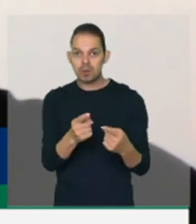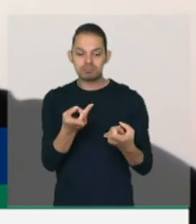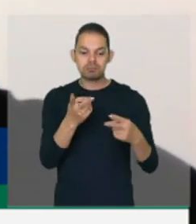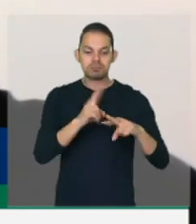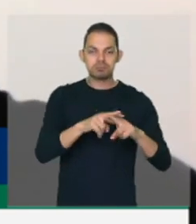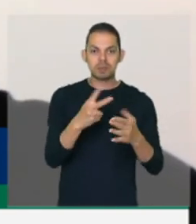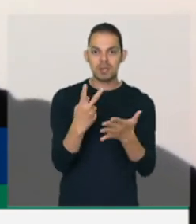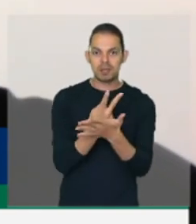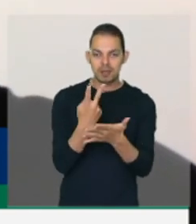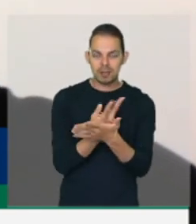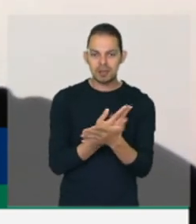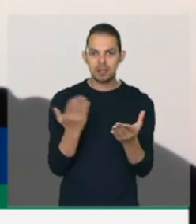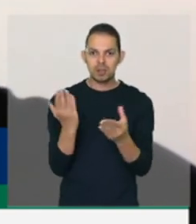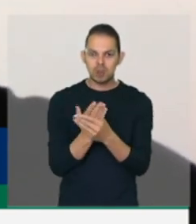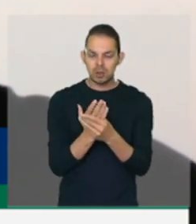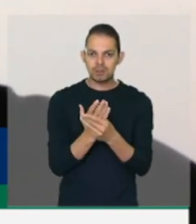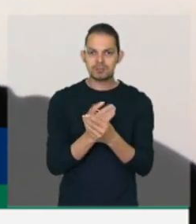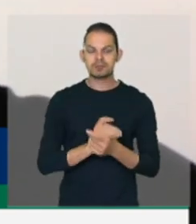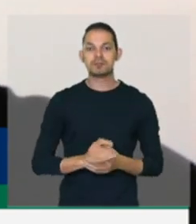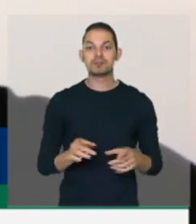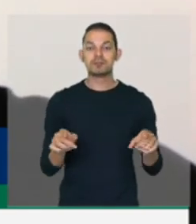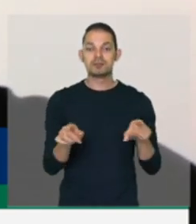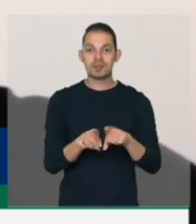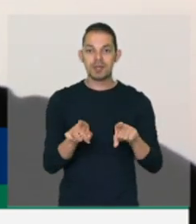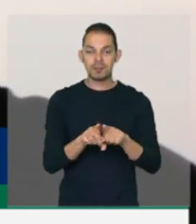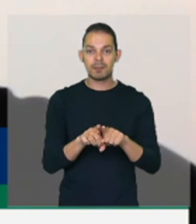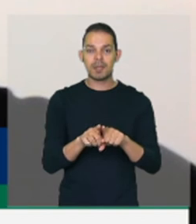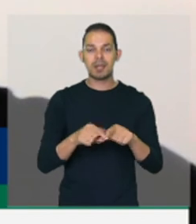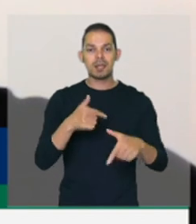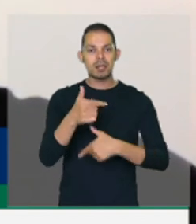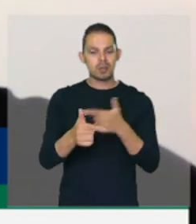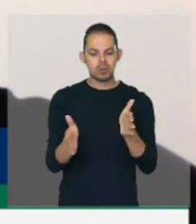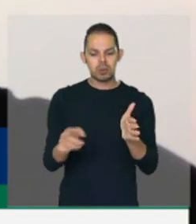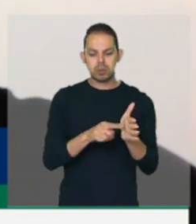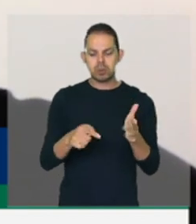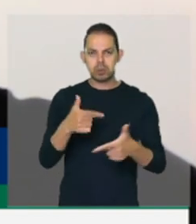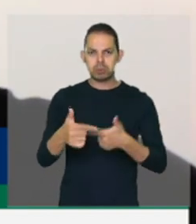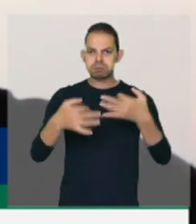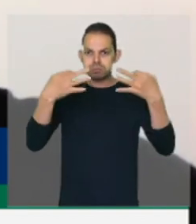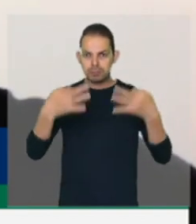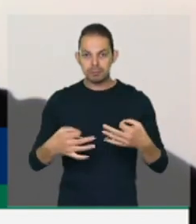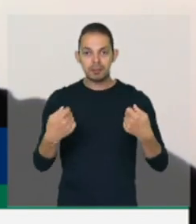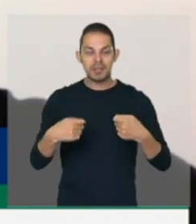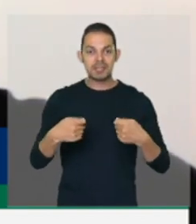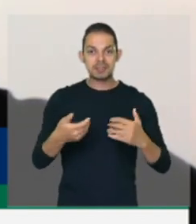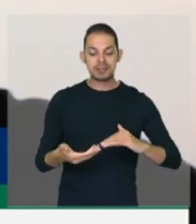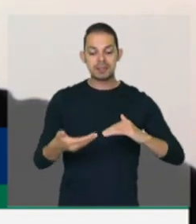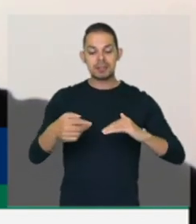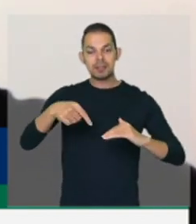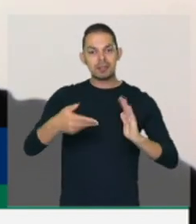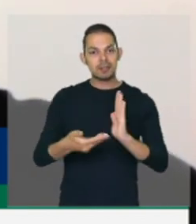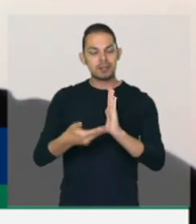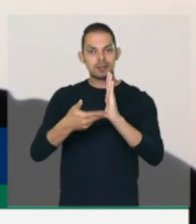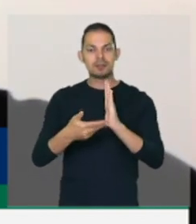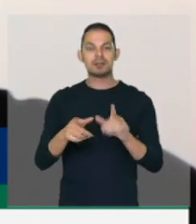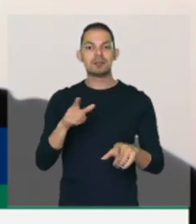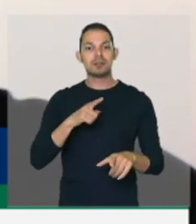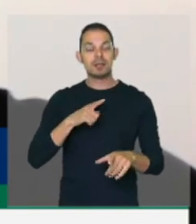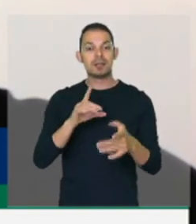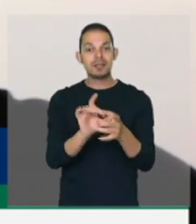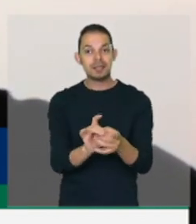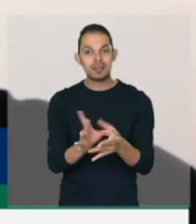processos temerários. Assim, para o bom desempenho de seus mandatos, será necessário que o Parlamento ostente ampla e absoluta